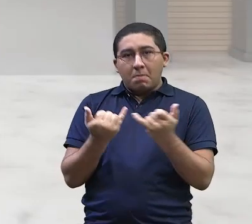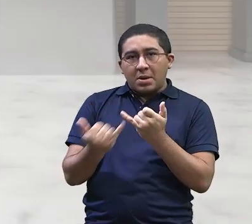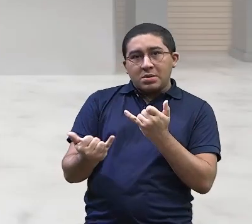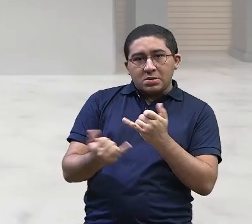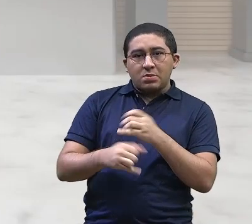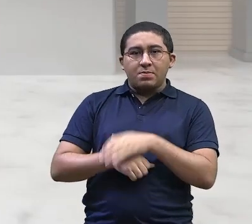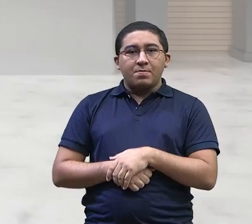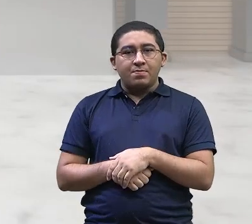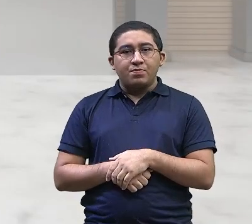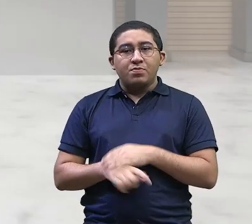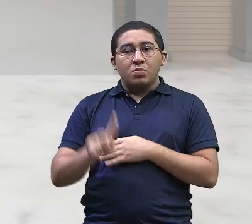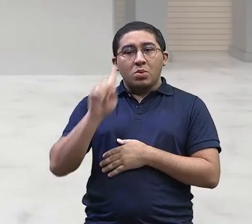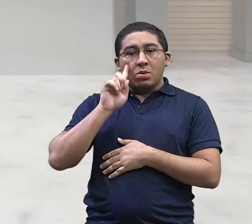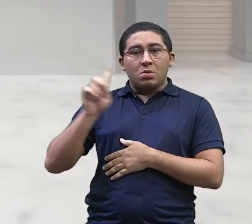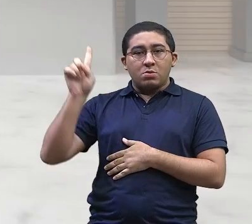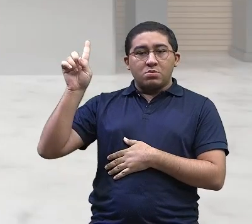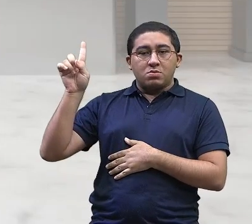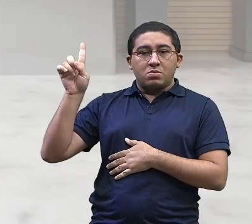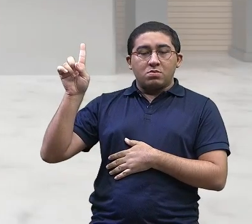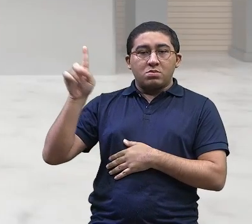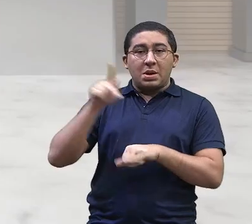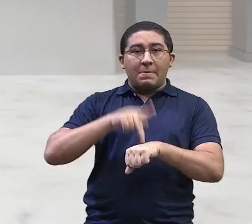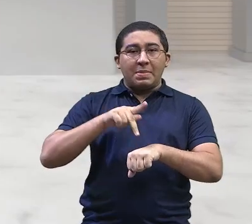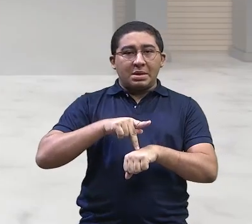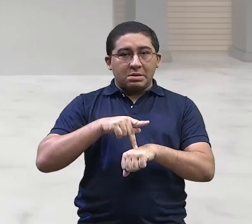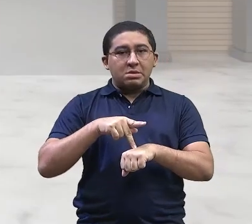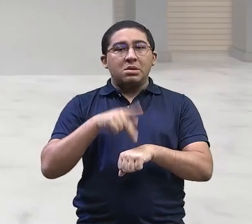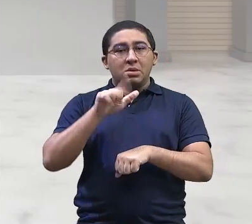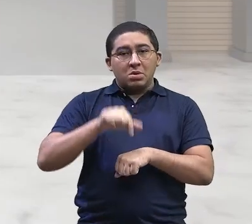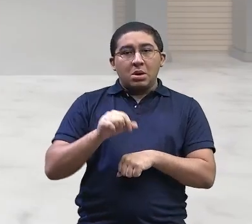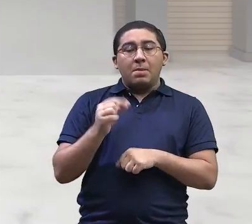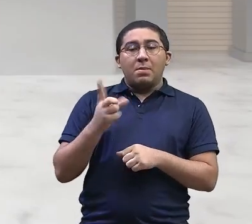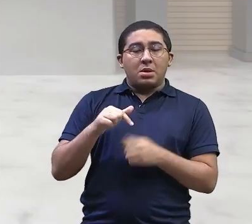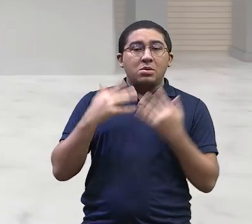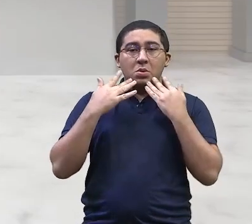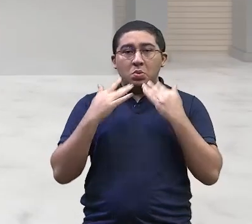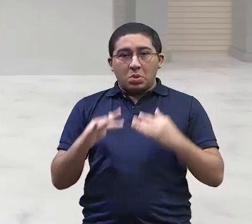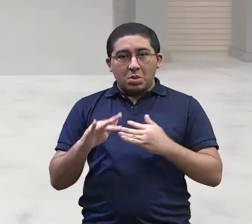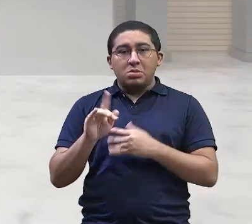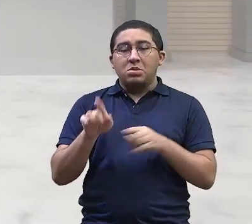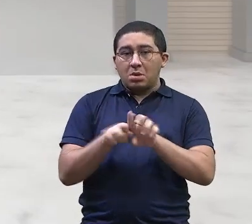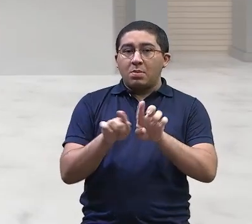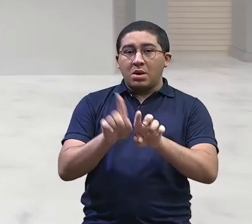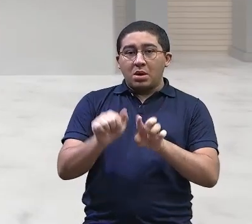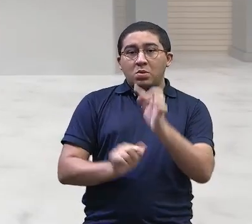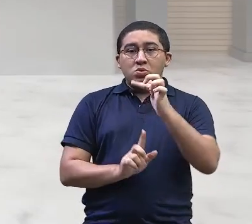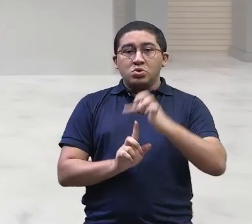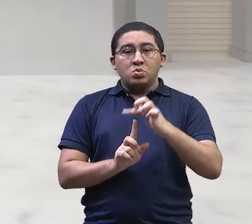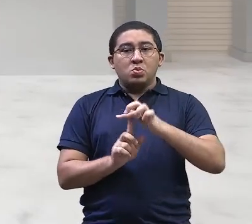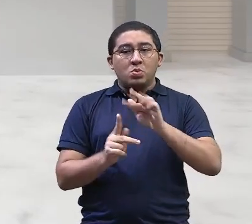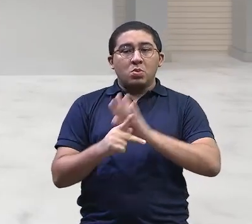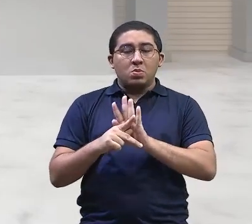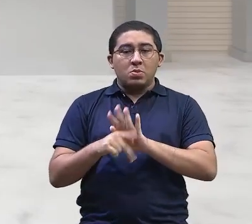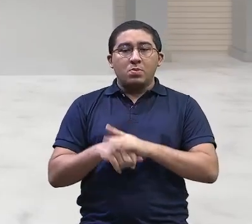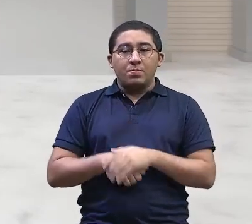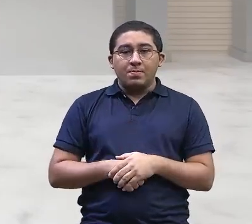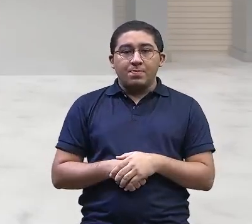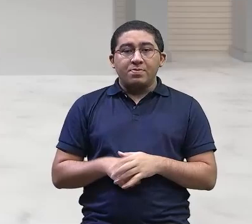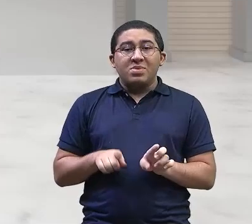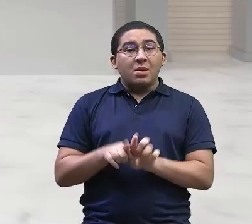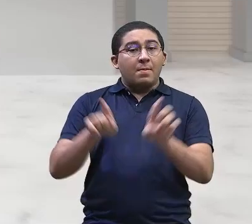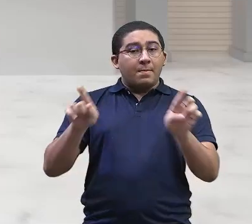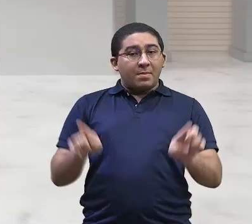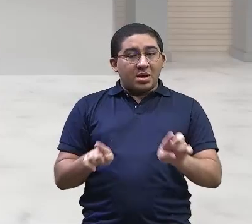por último, o carvão natural ou carvão mineral, que também é um tipo de combustível, só que no caso